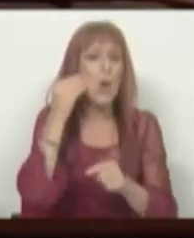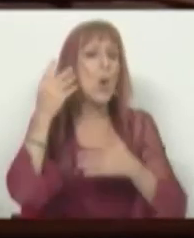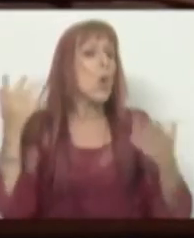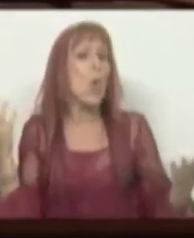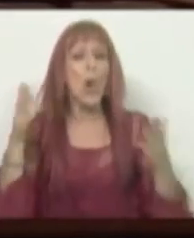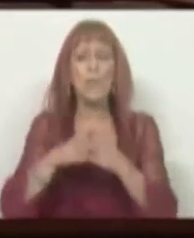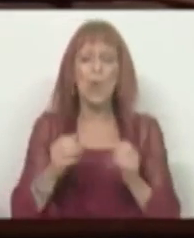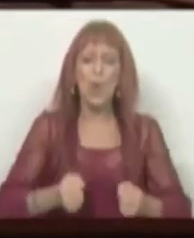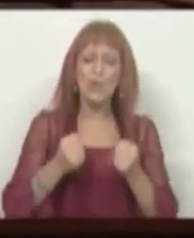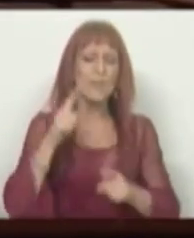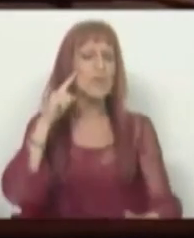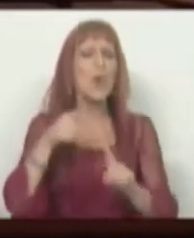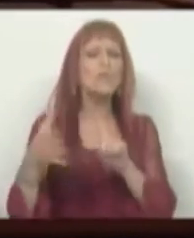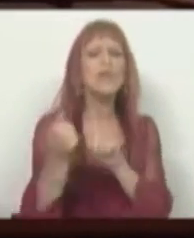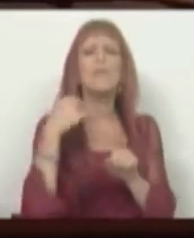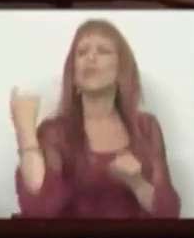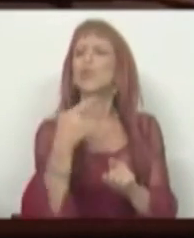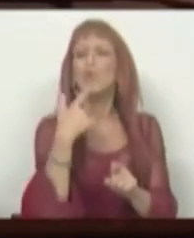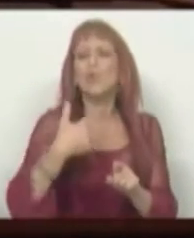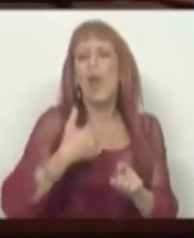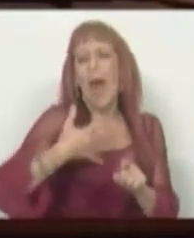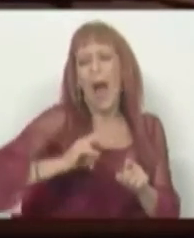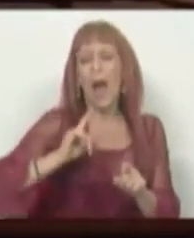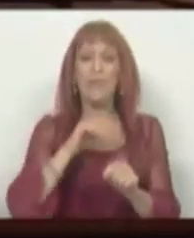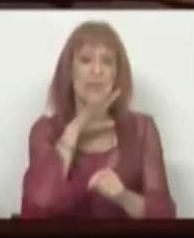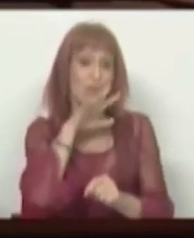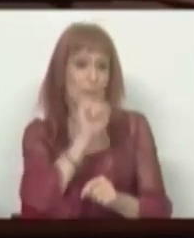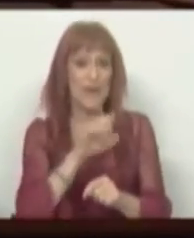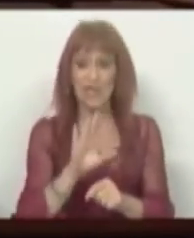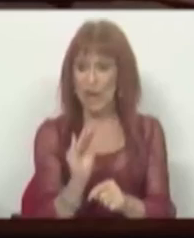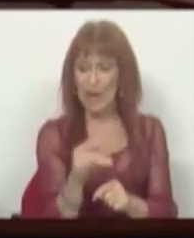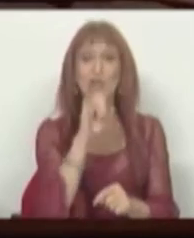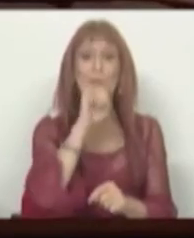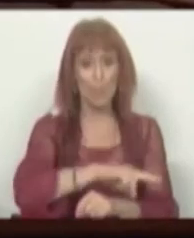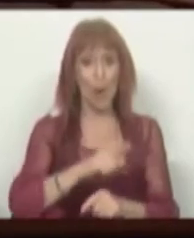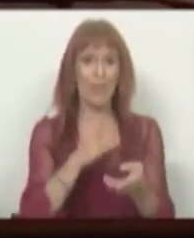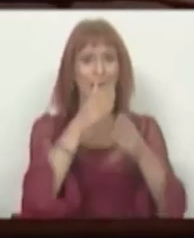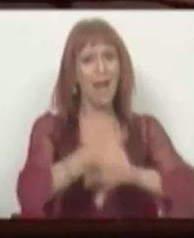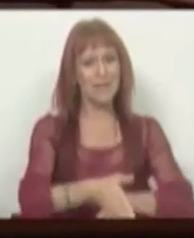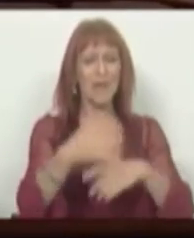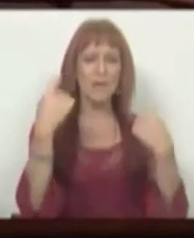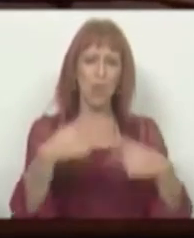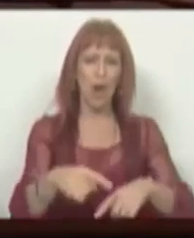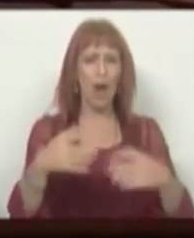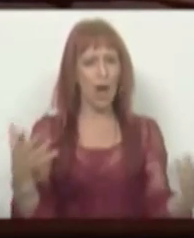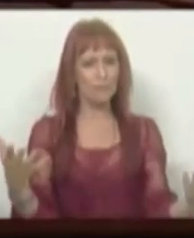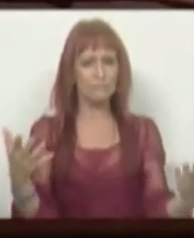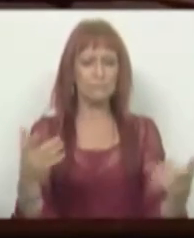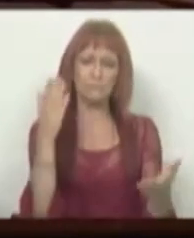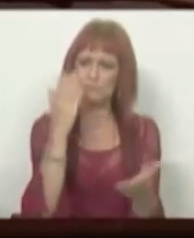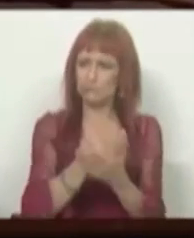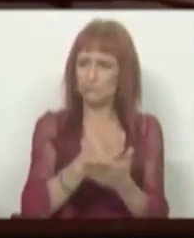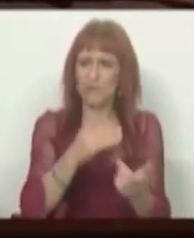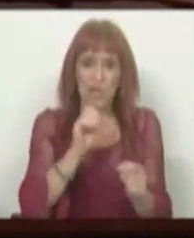de conseguirmos os objetivos que todos desejamos, que é que as famílias e as crianças possam ter acesso a, desde